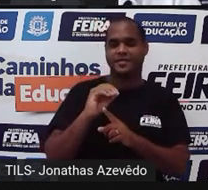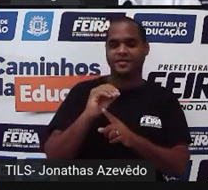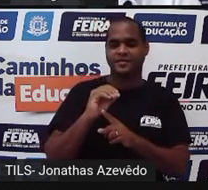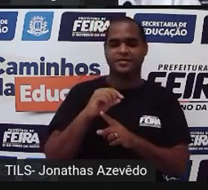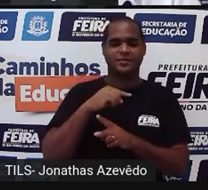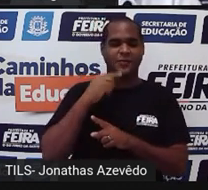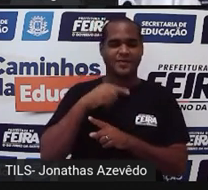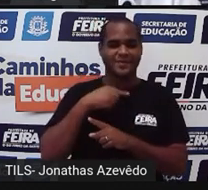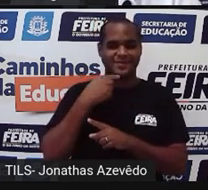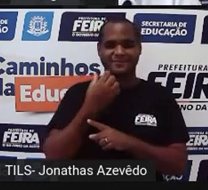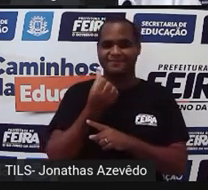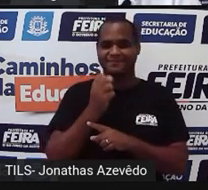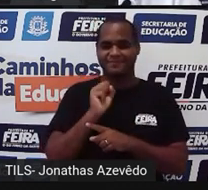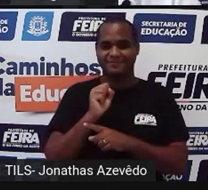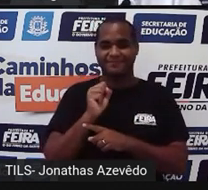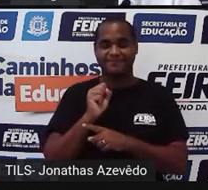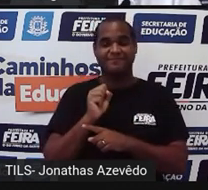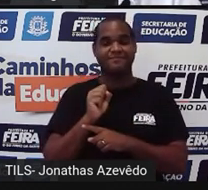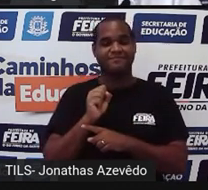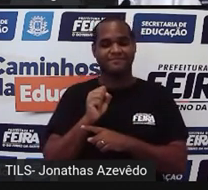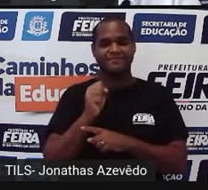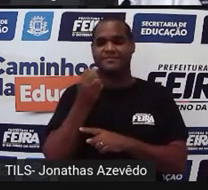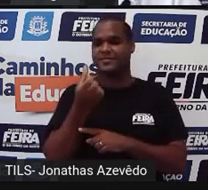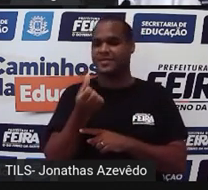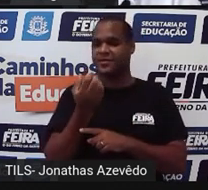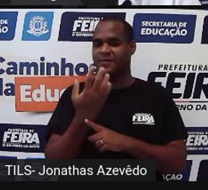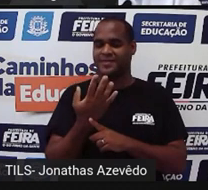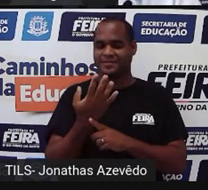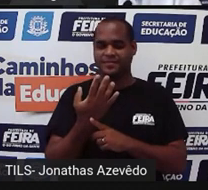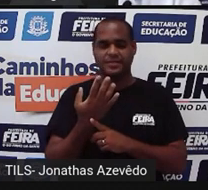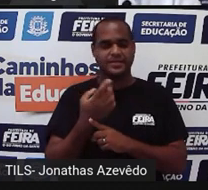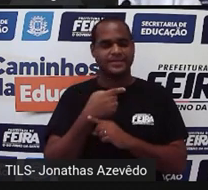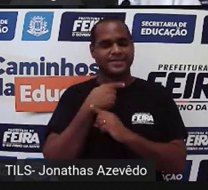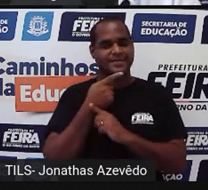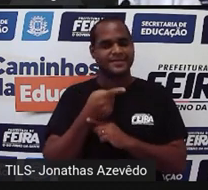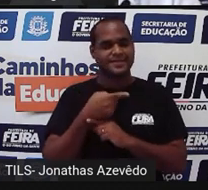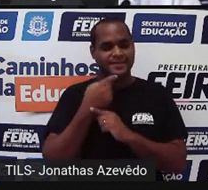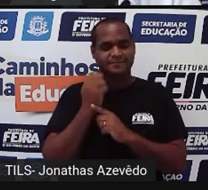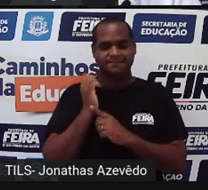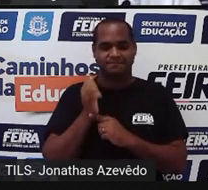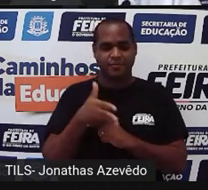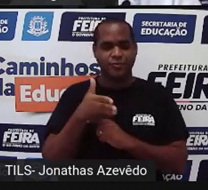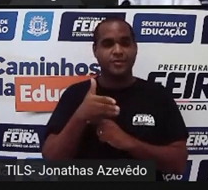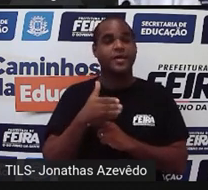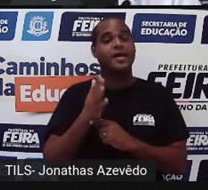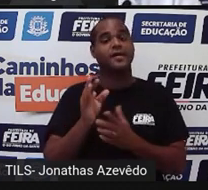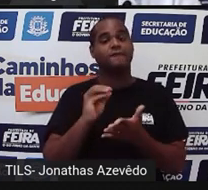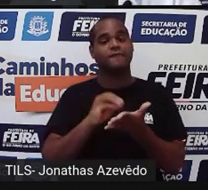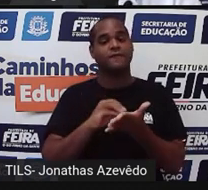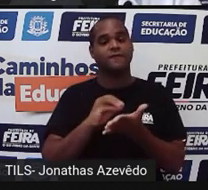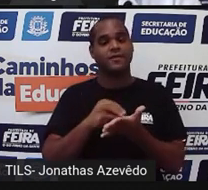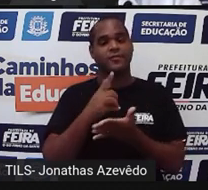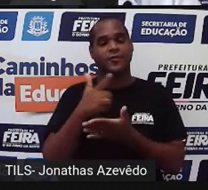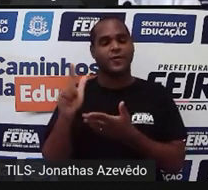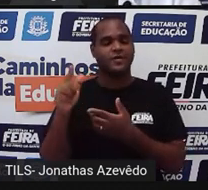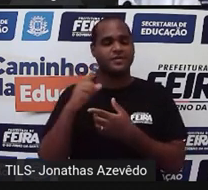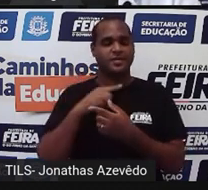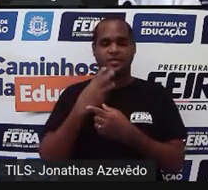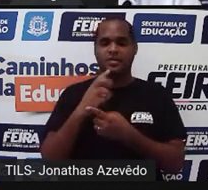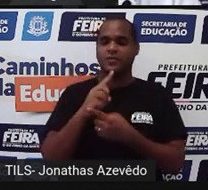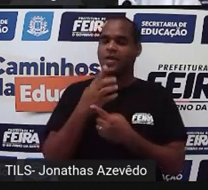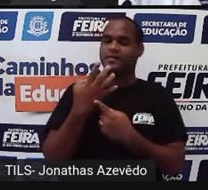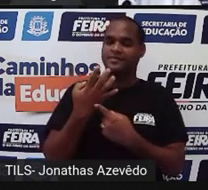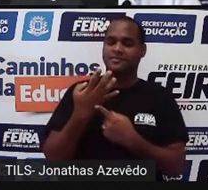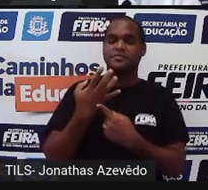não dá 68, dá 64, não serve. Só nos sobrou como opção 3 e